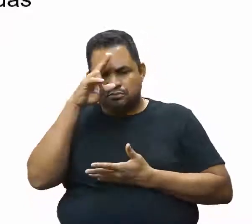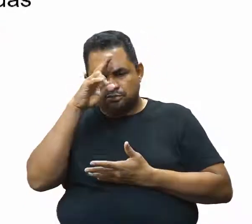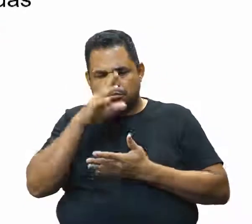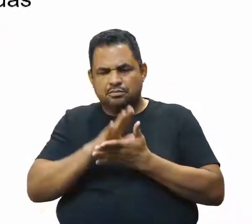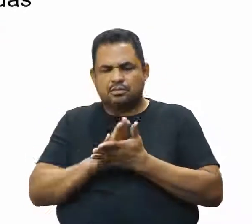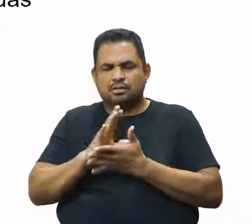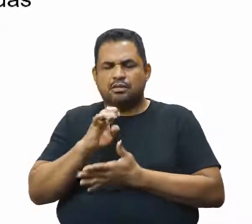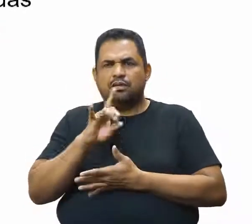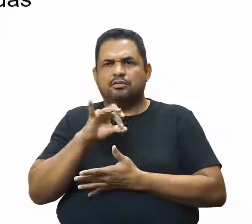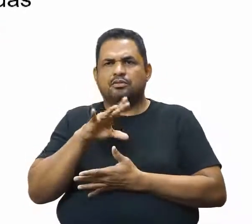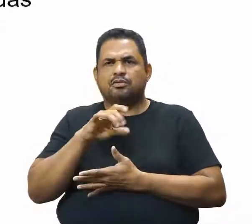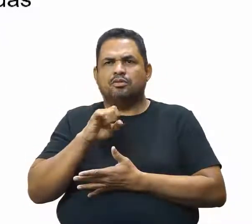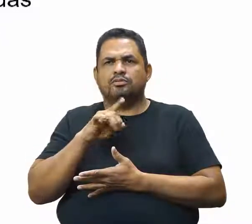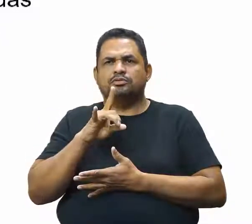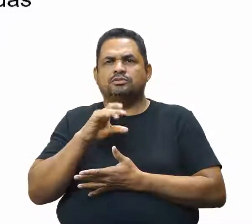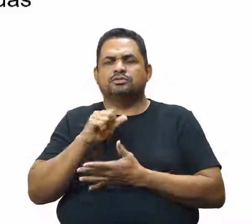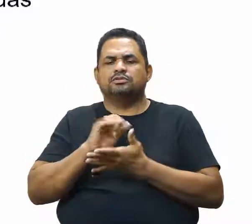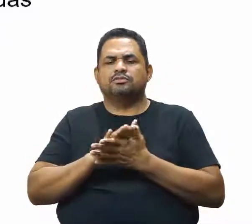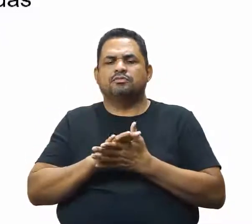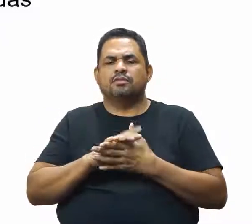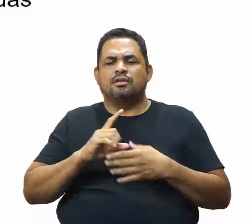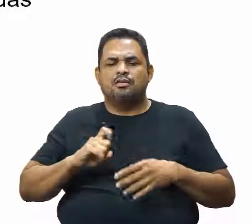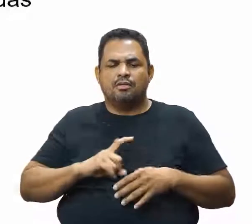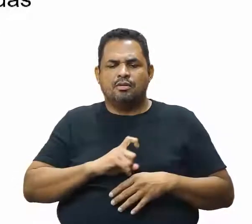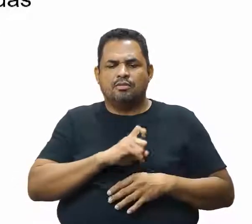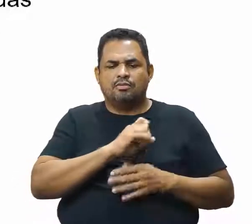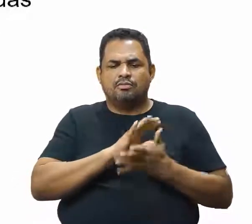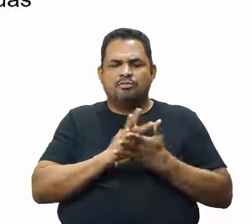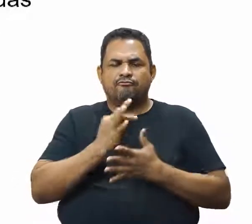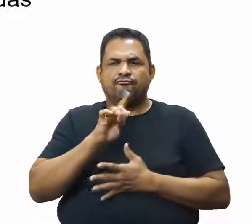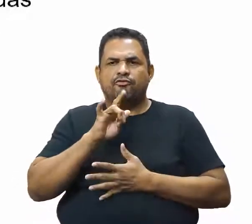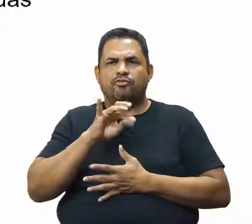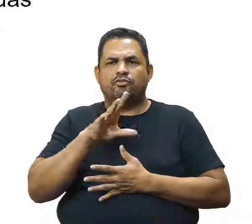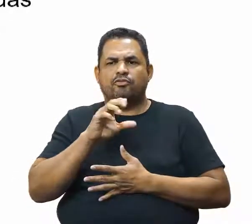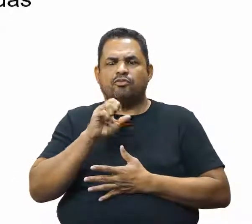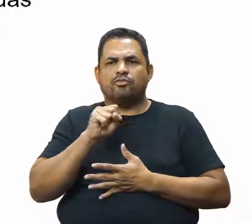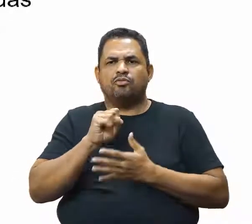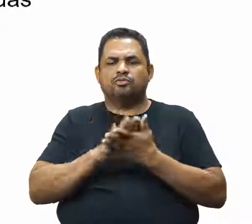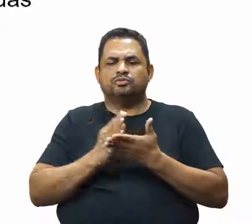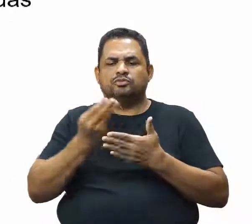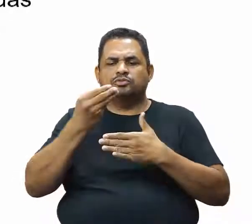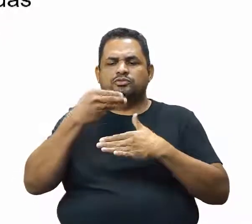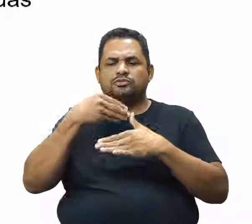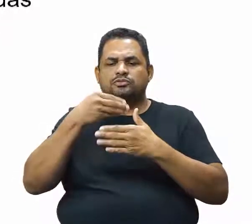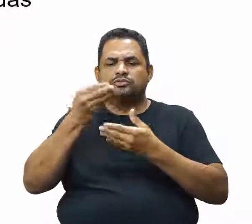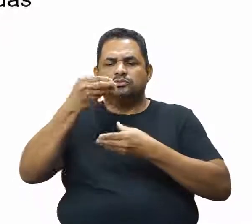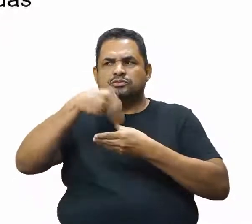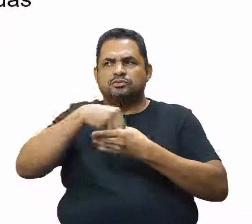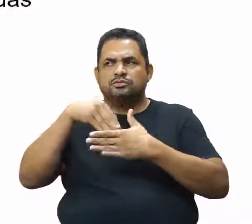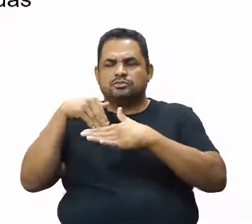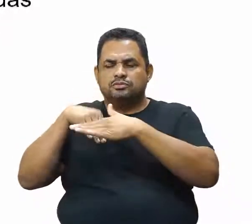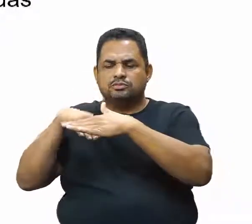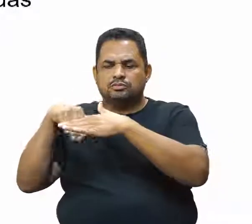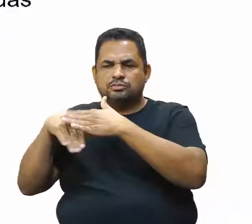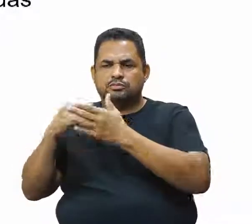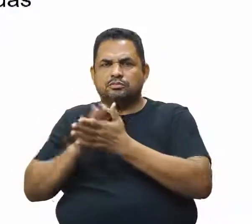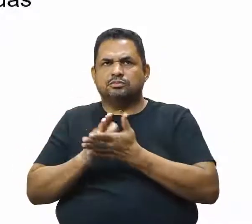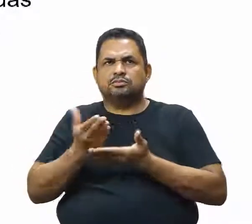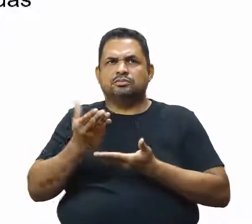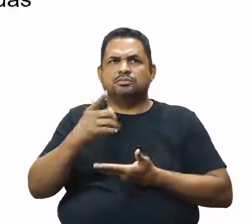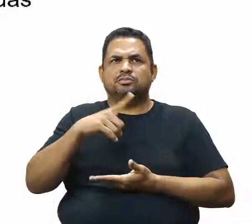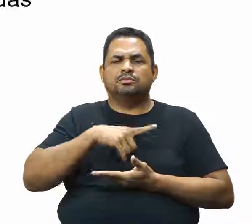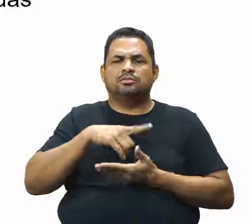artrópodes, bactérias e fungos dentro do armazém. Então tem todo um